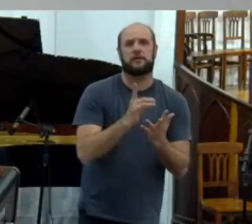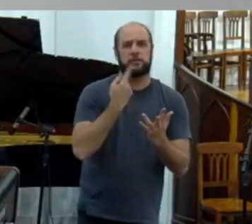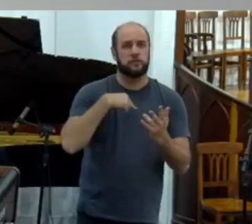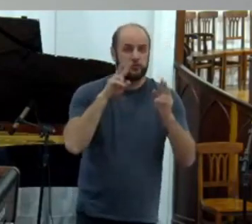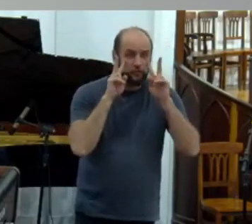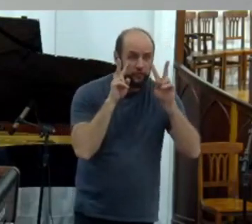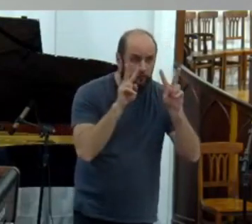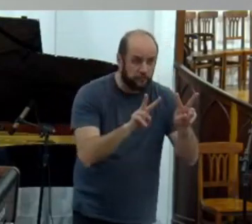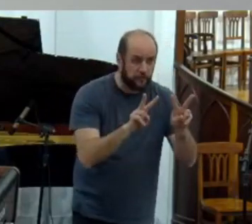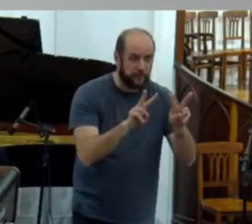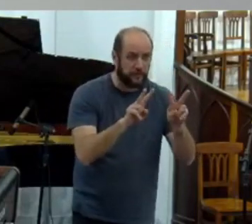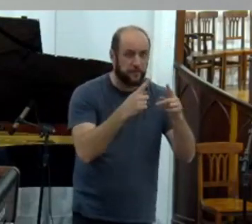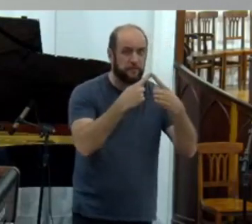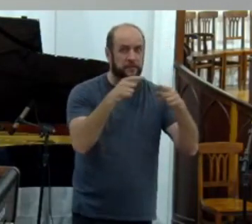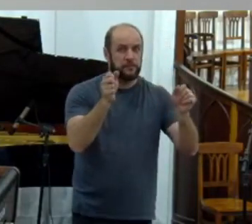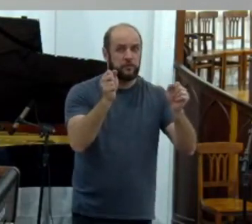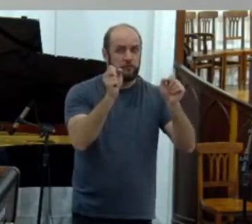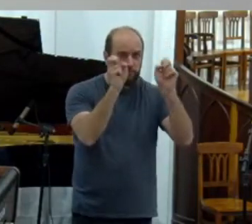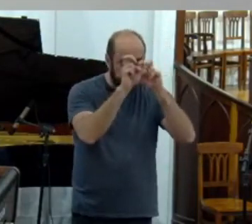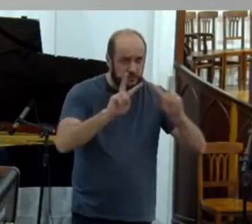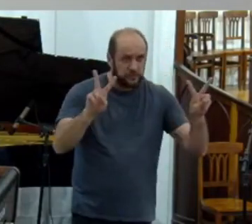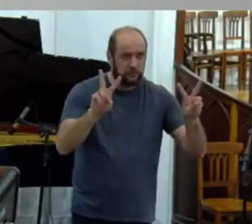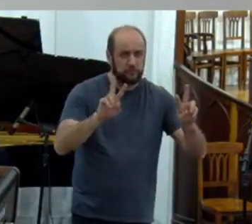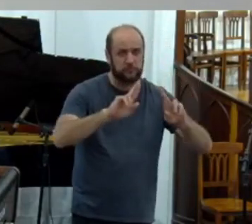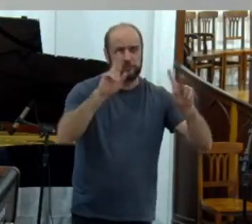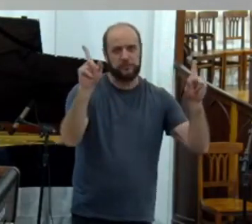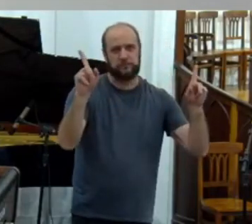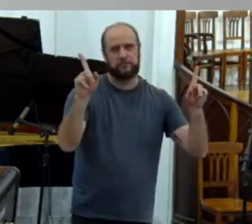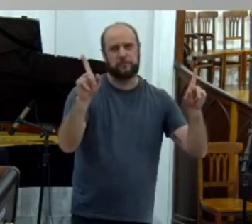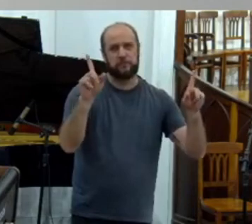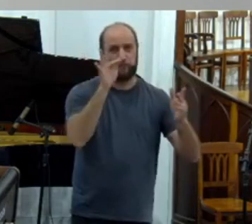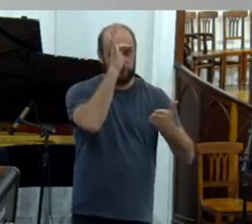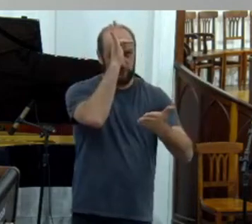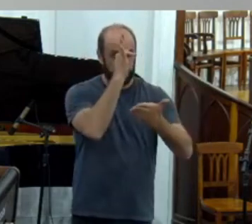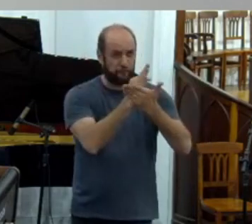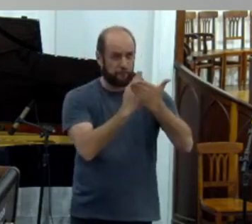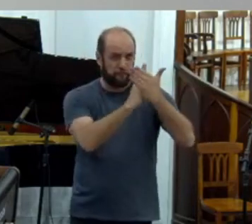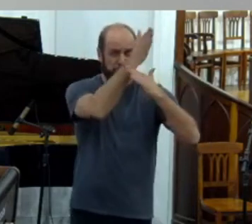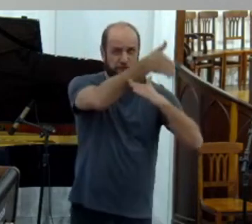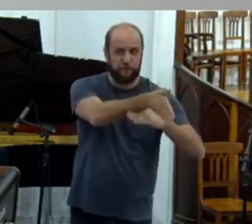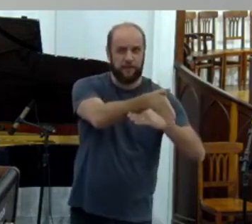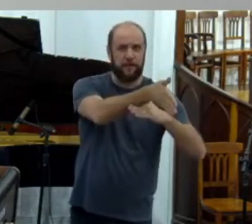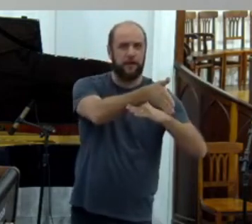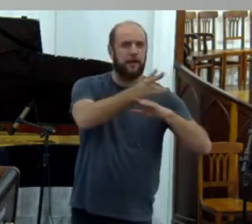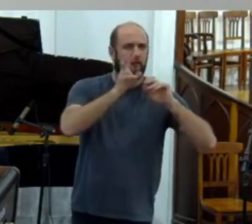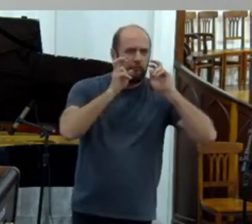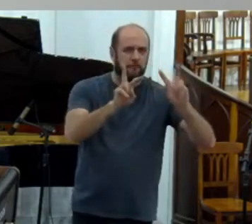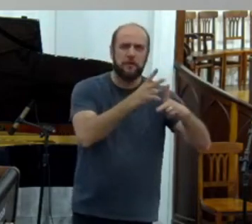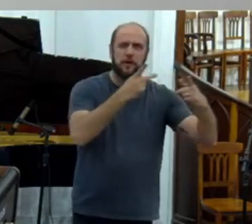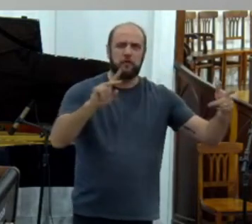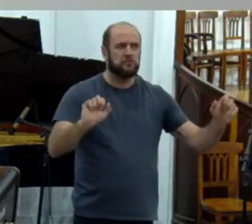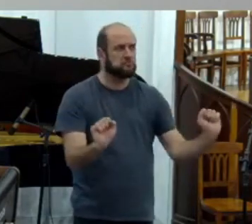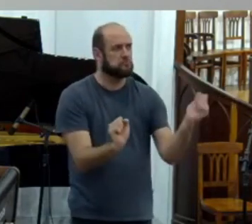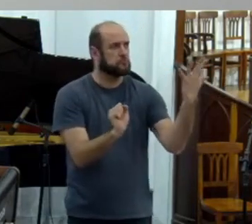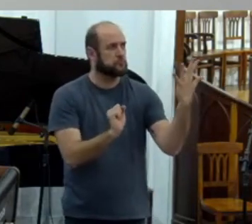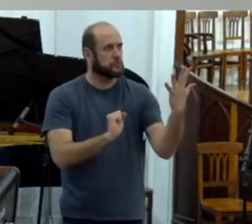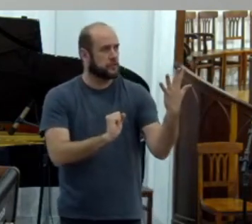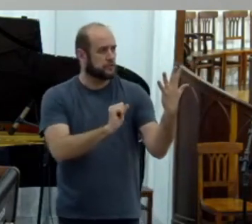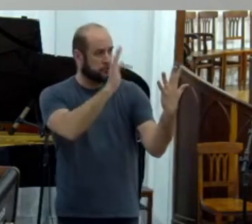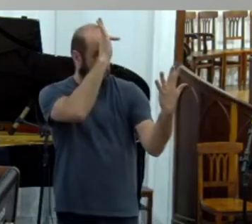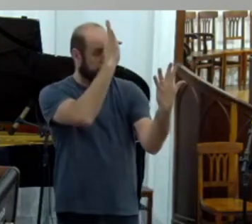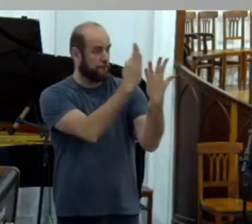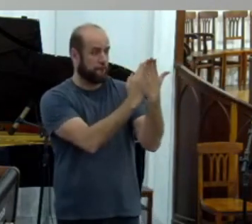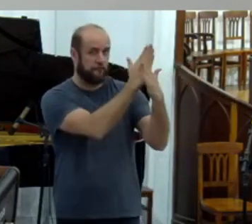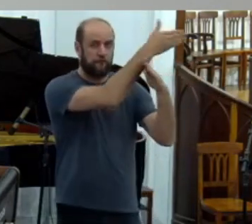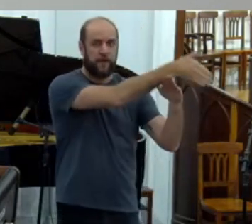enxergam, então com novas lentes, com as lentes da fé, e então enxergar tudo aquilo que está ao nosso redor com